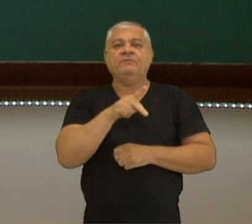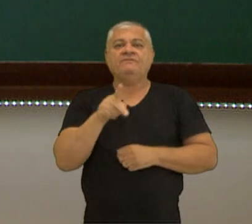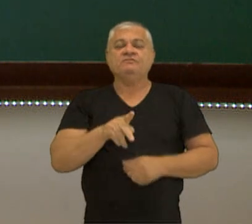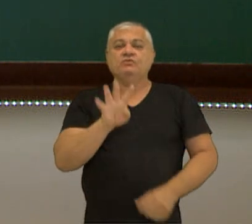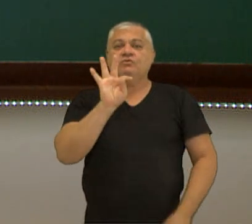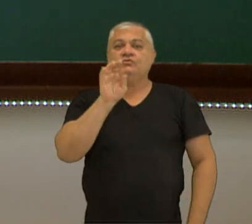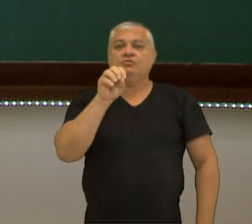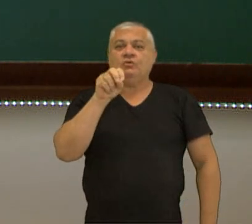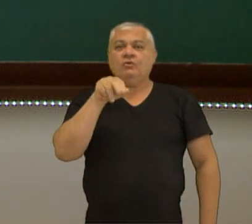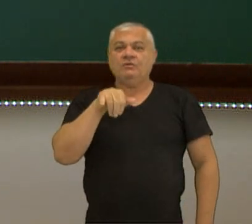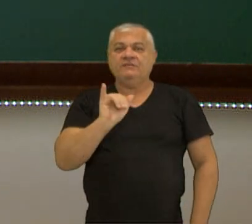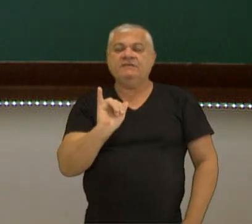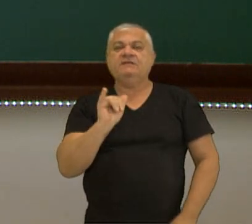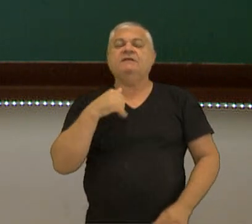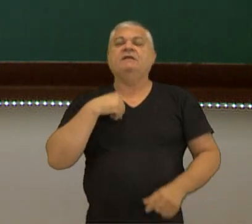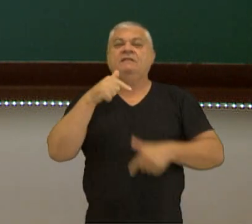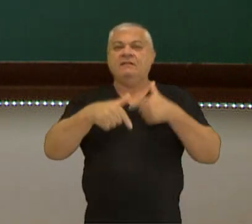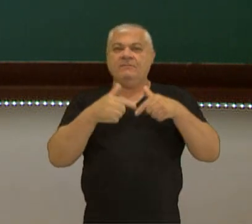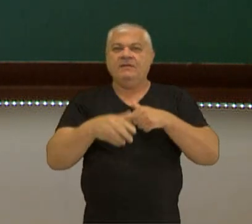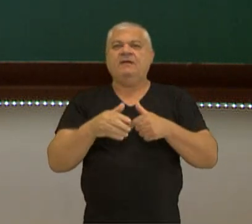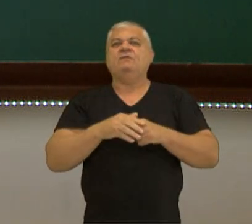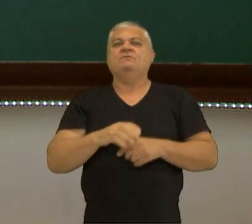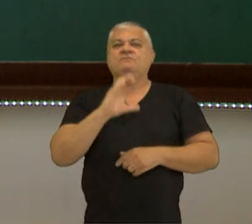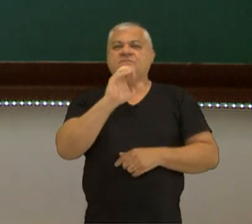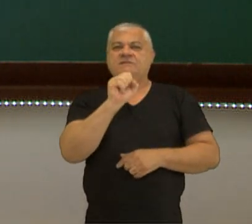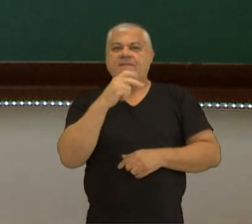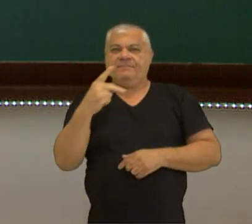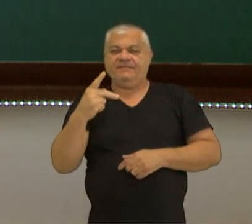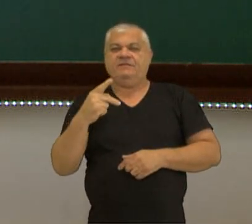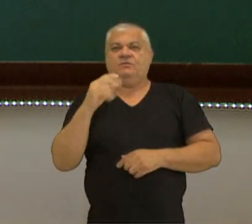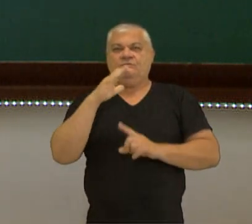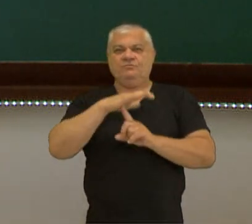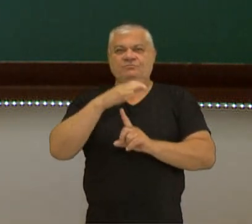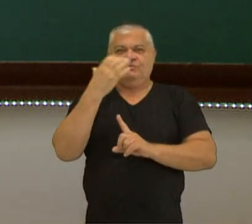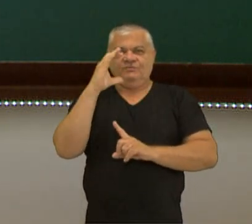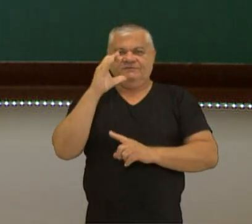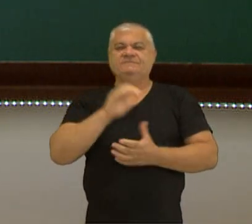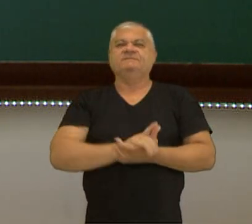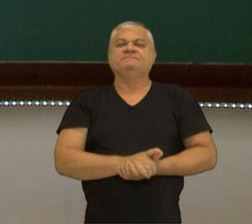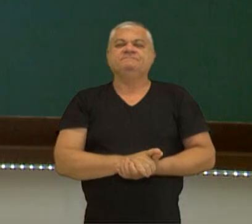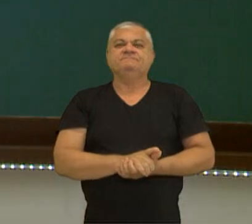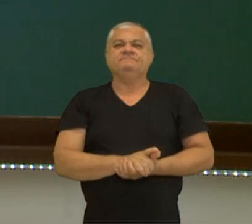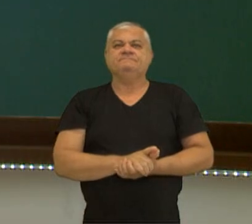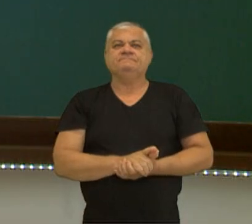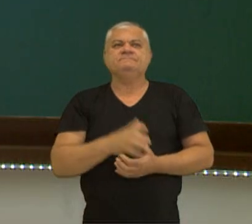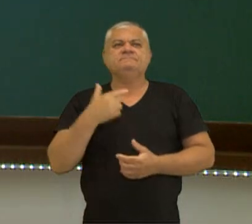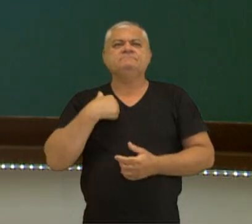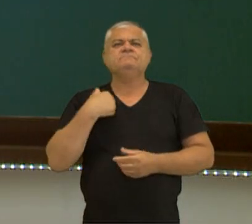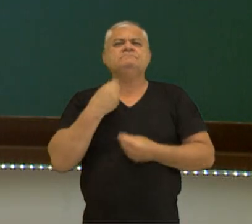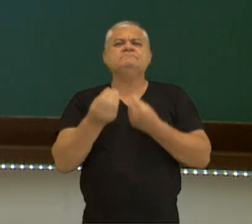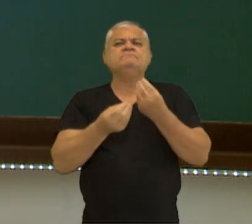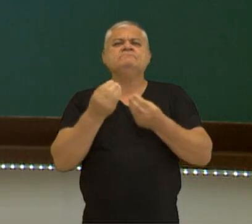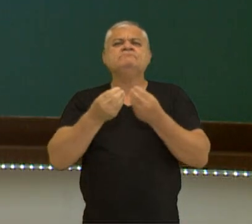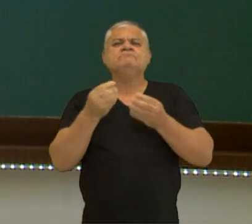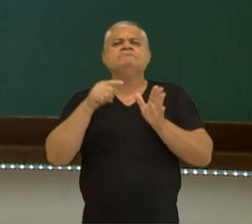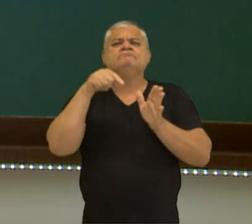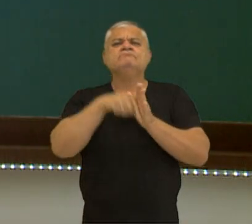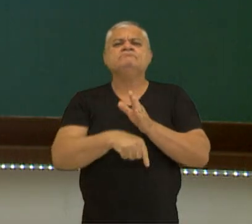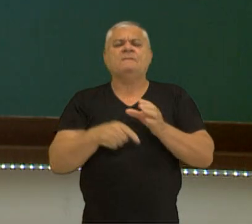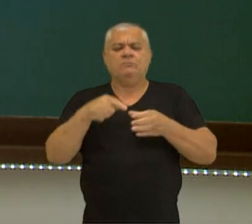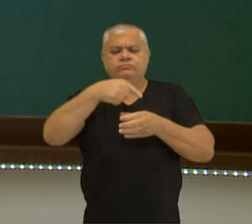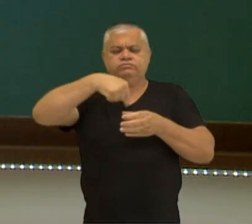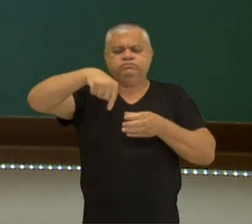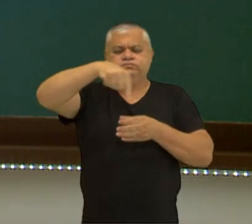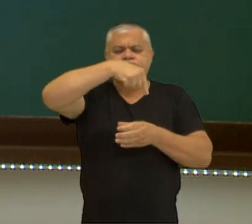Tony, trabalho no Colégio Estadual do Paraná, aqui em Curitiba. Então nós vamos operar as propriedades fundamentais dos corpos redondos,